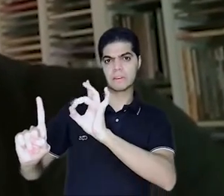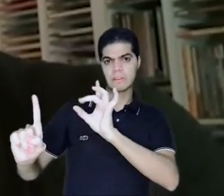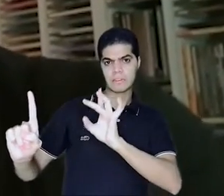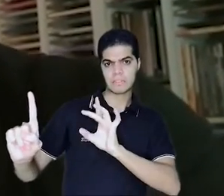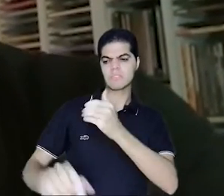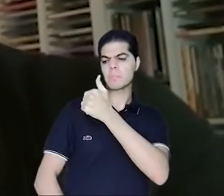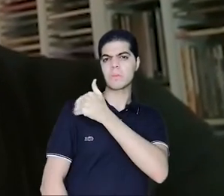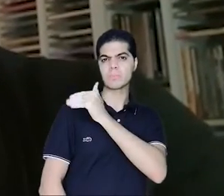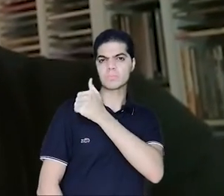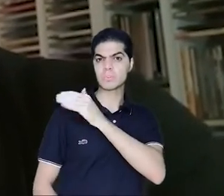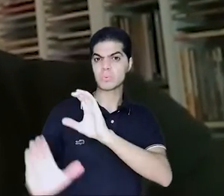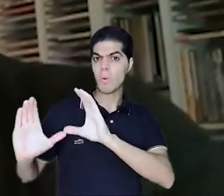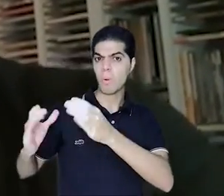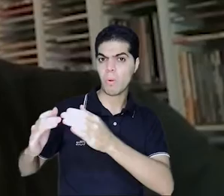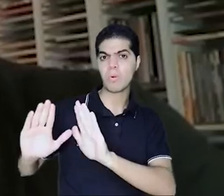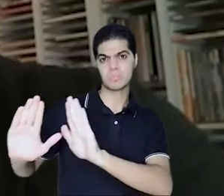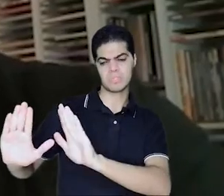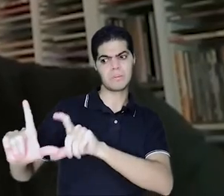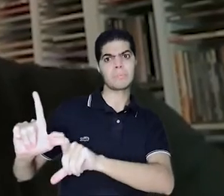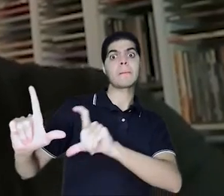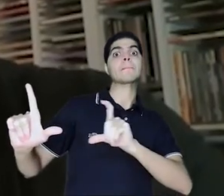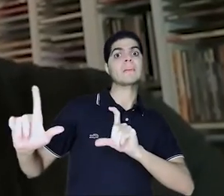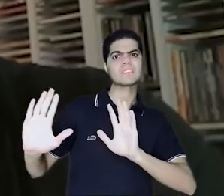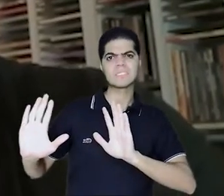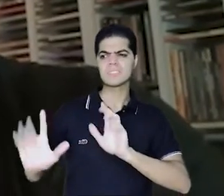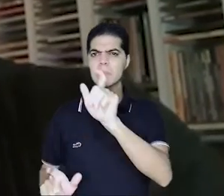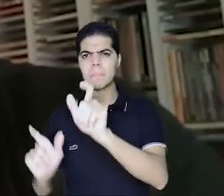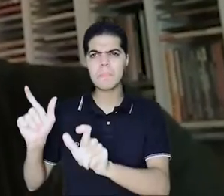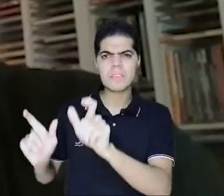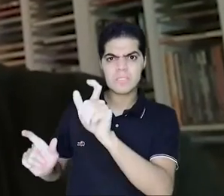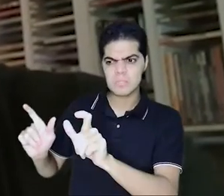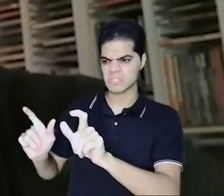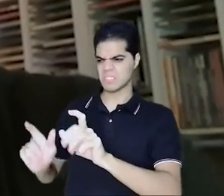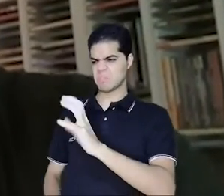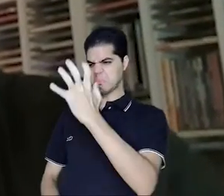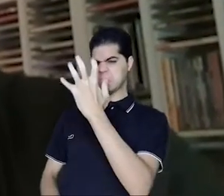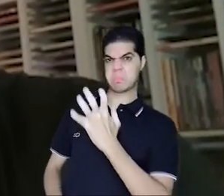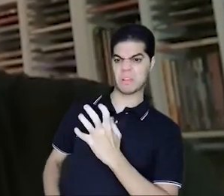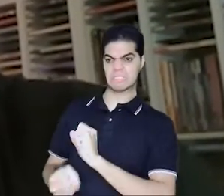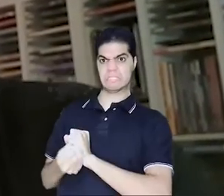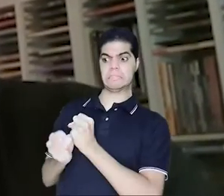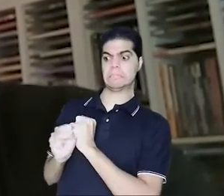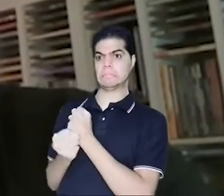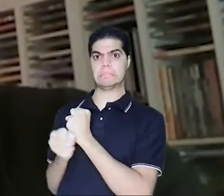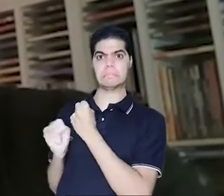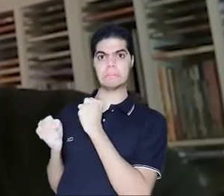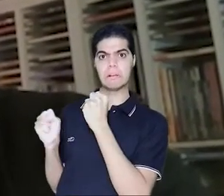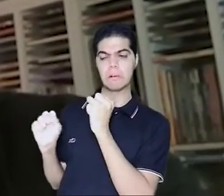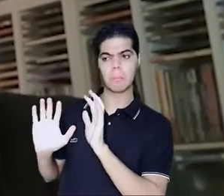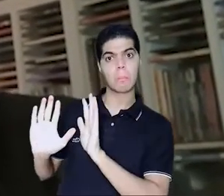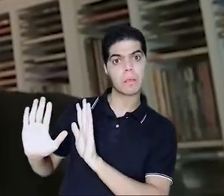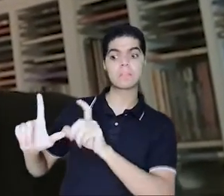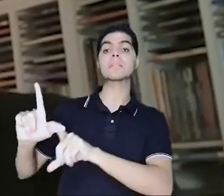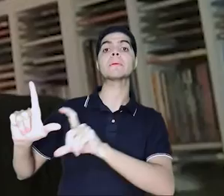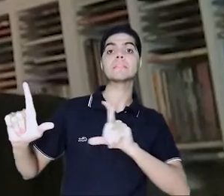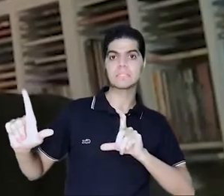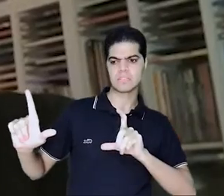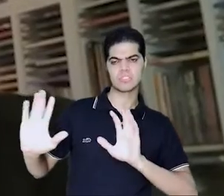preconceituosos Independência daqueles que são brutos e agressivos